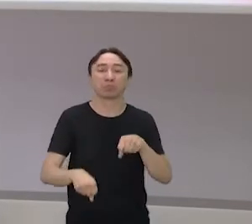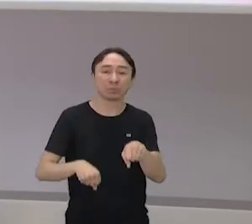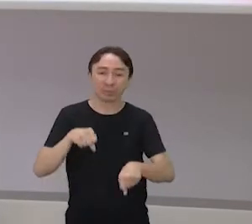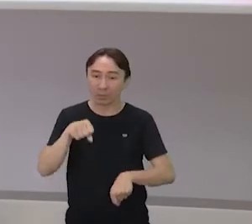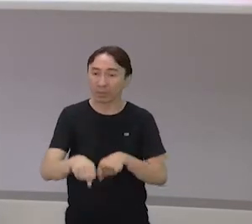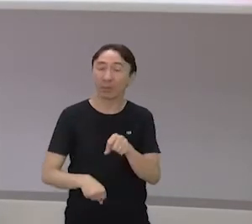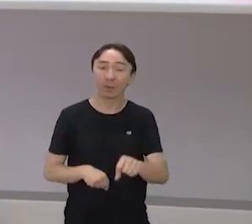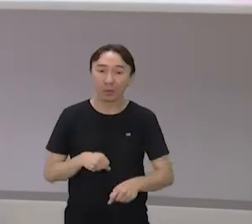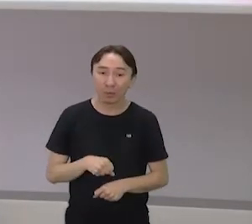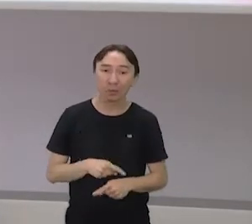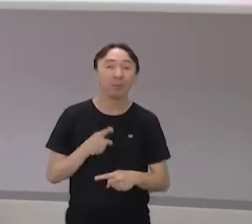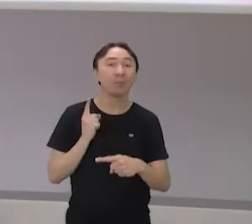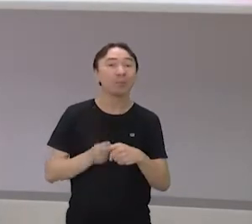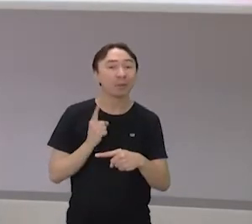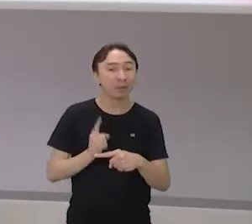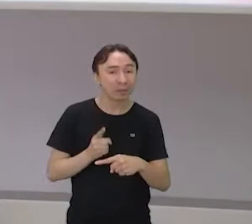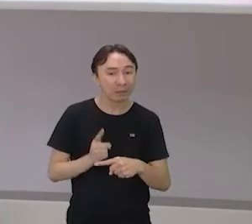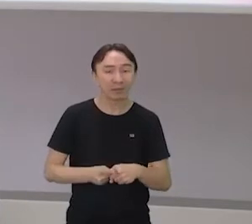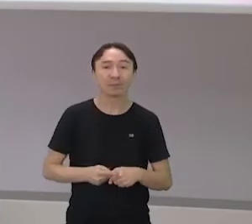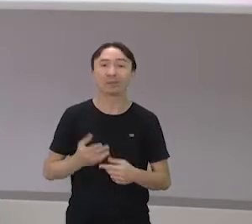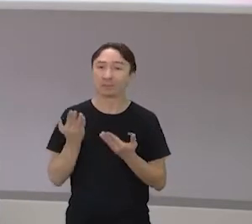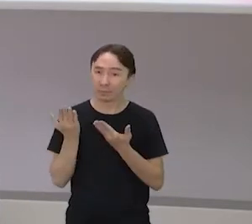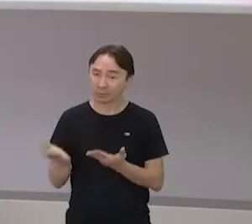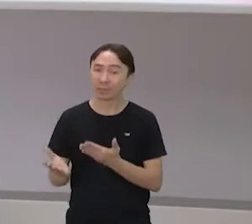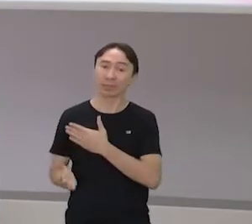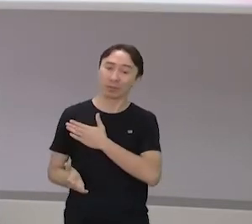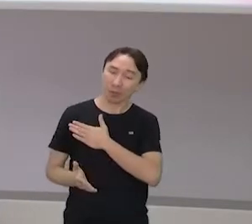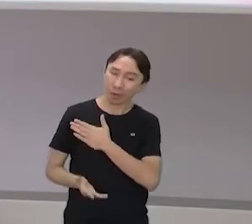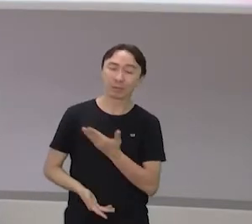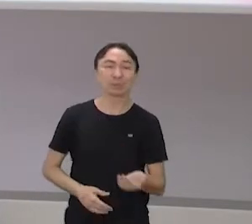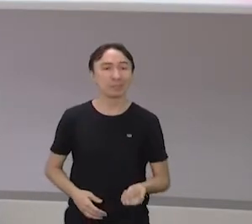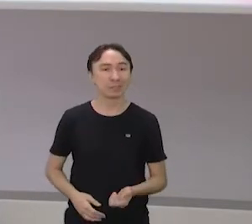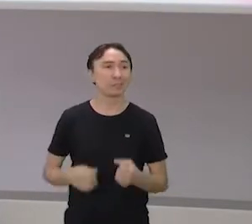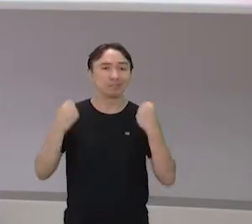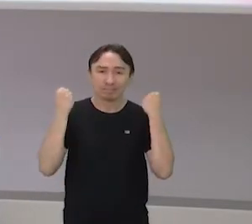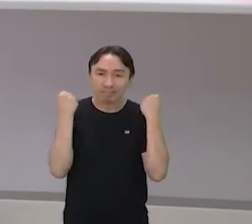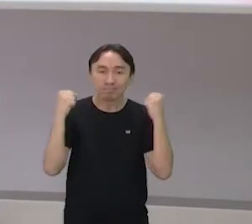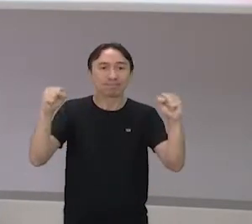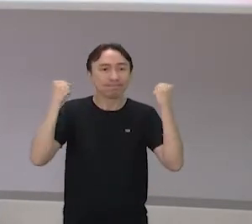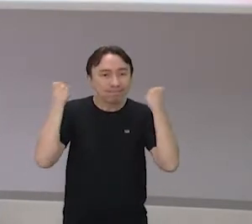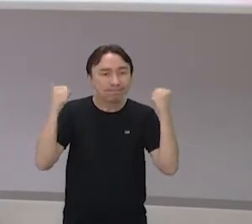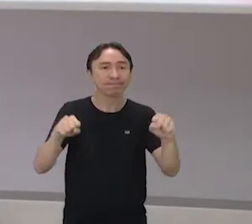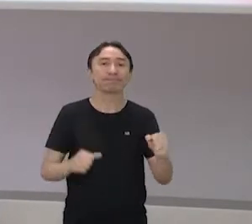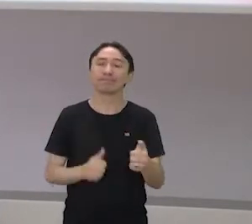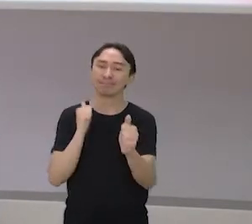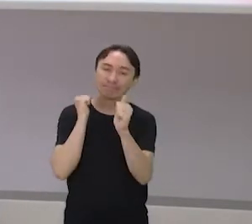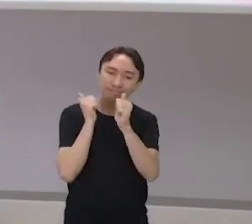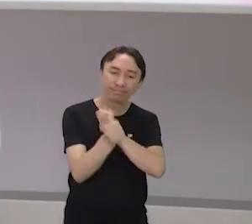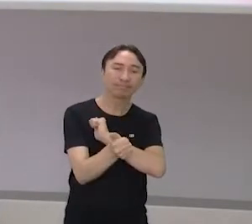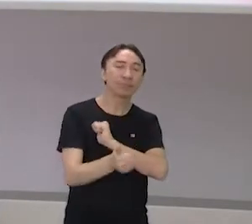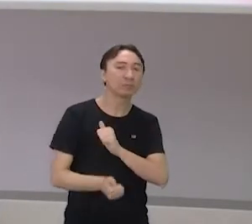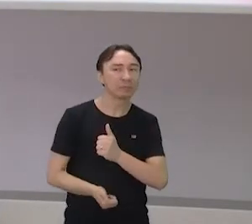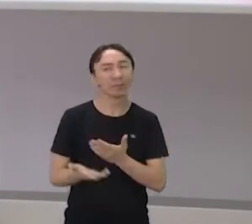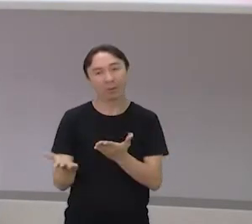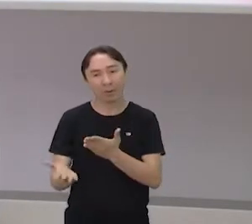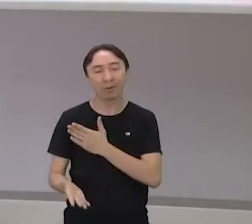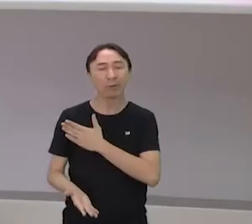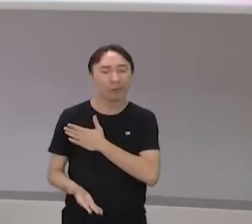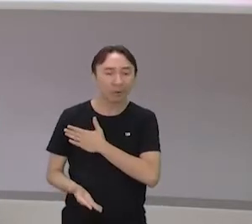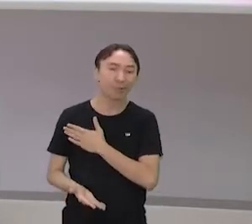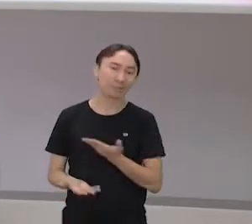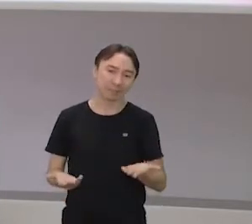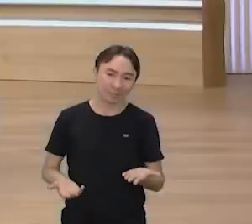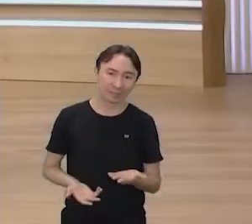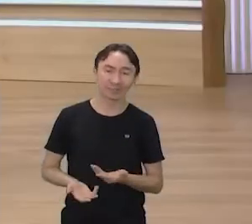tudo porque você tem apreço à prática de atividade física. Você, além de gostar, ver o